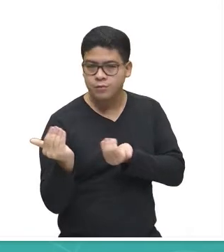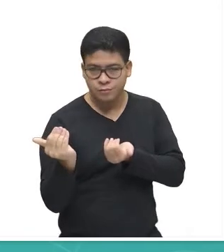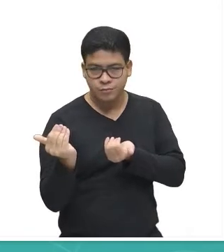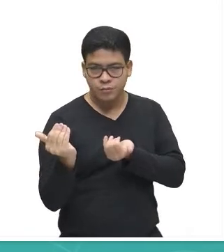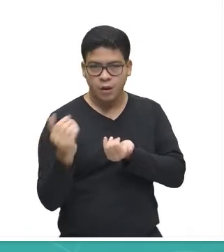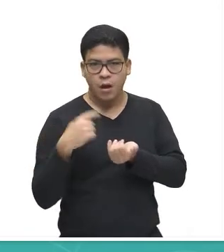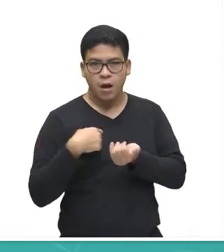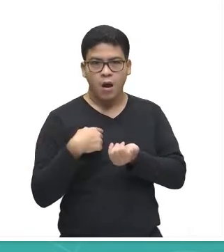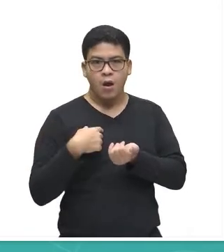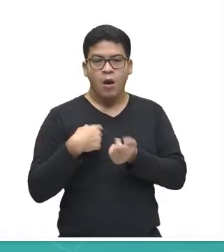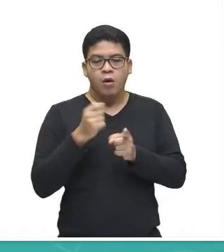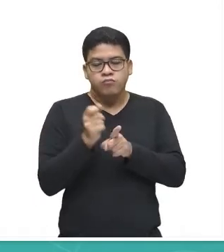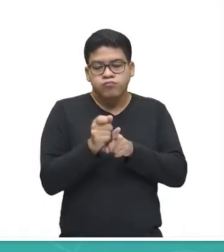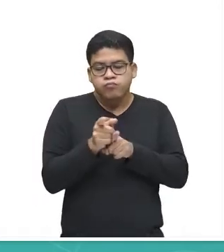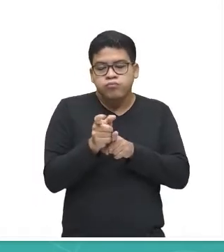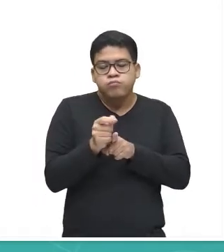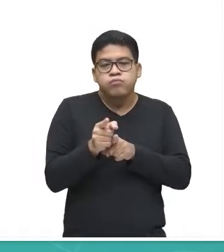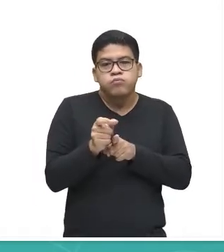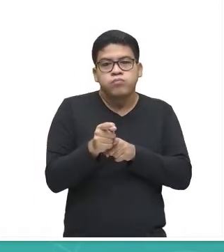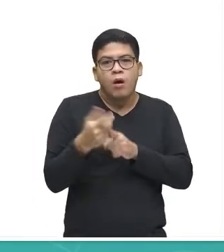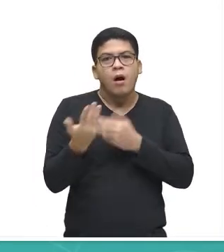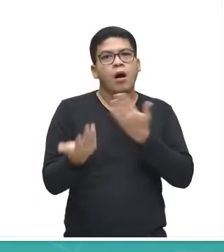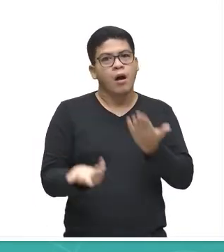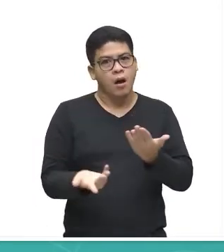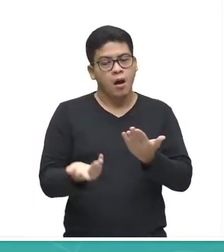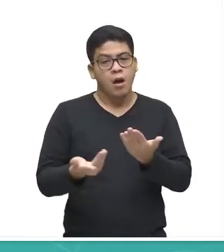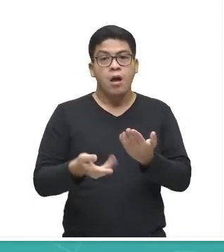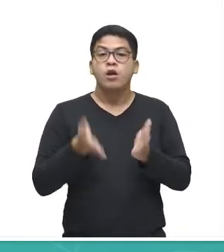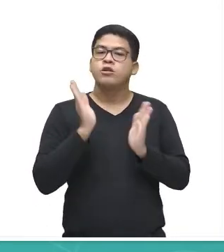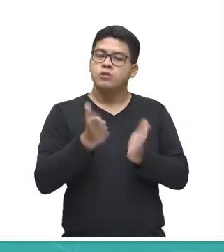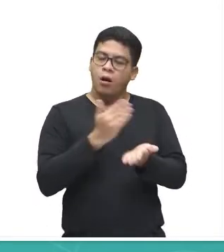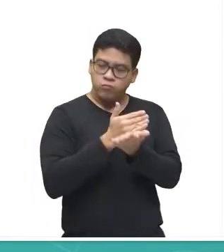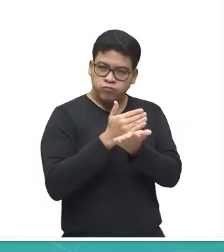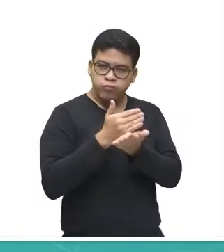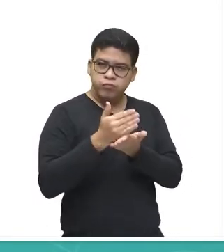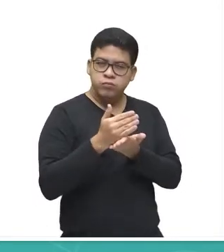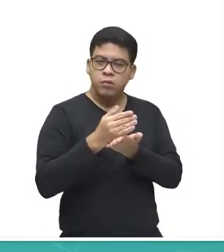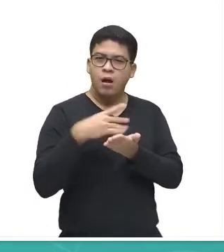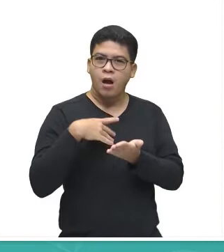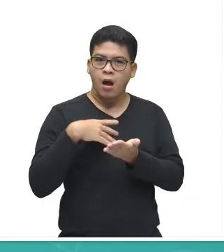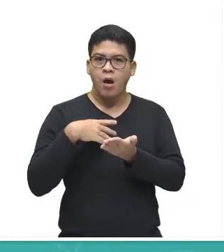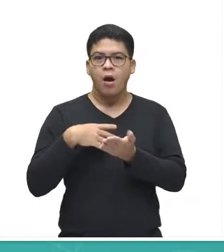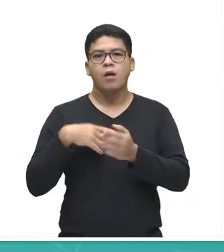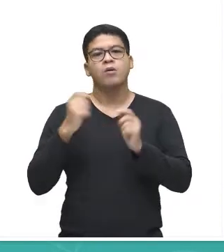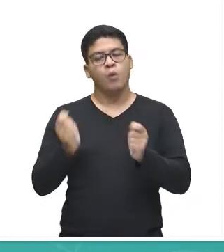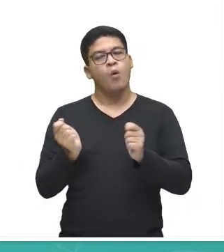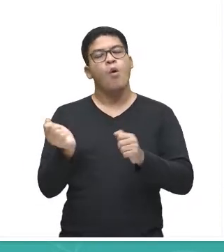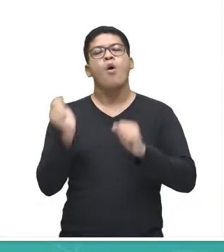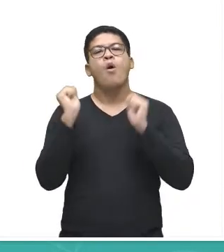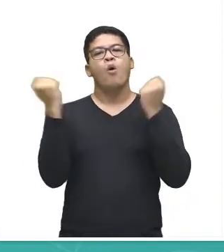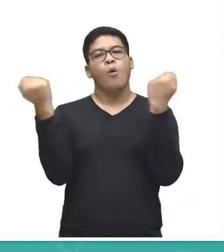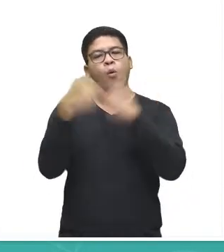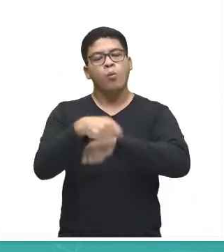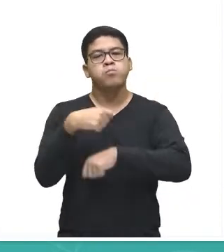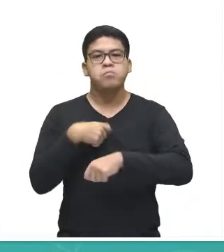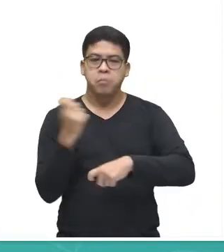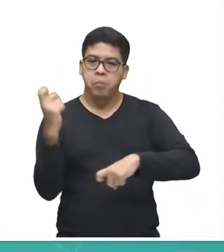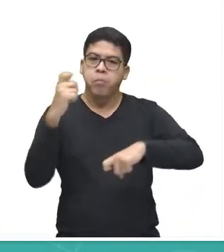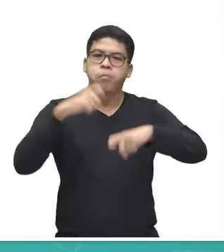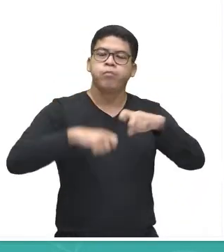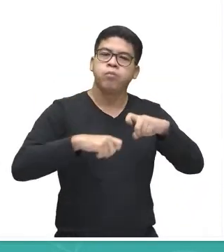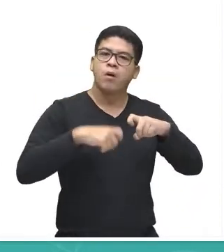iniciam-se as ejaculações e, portanto, a capacidade de fecundar. A gente sabe que